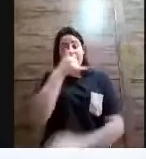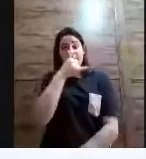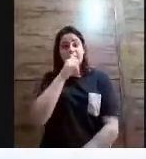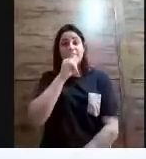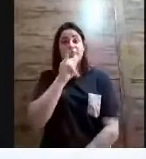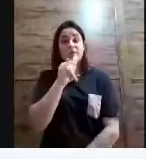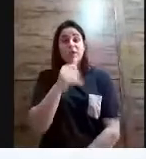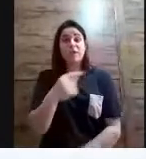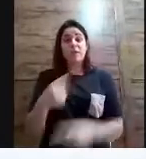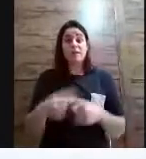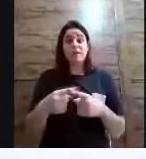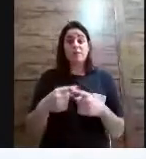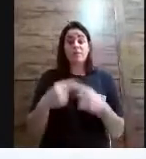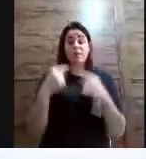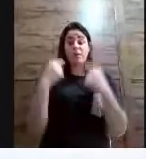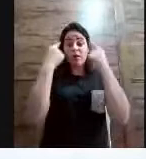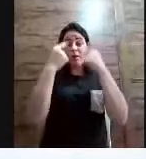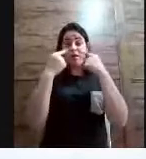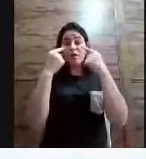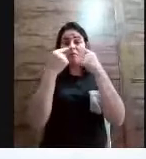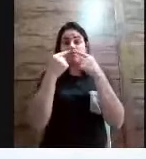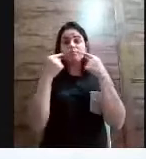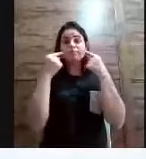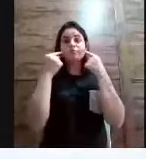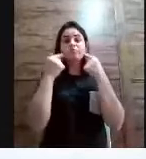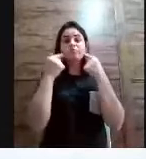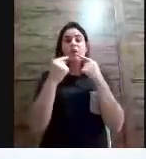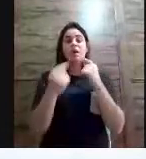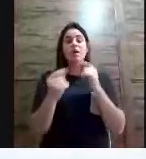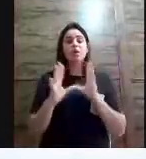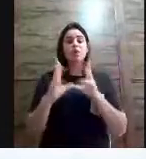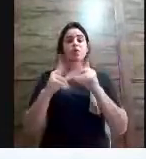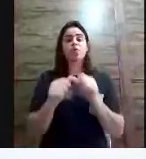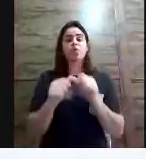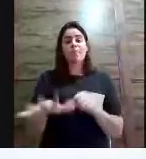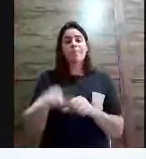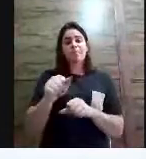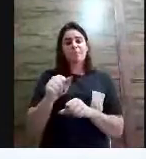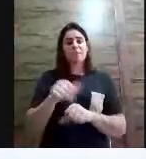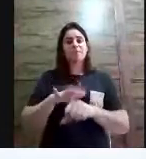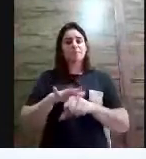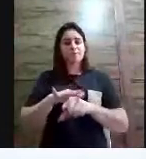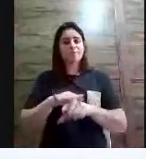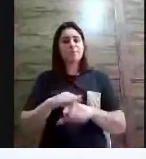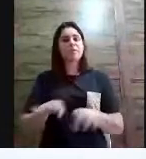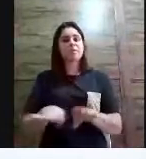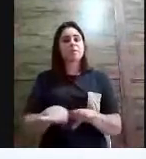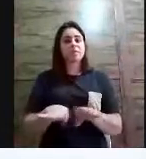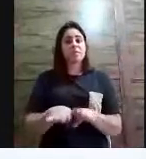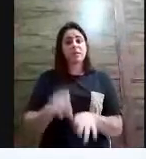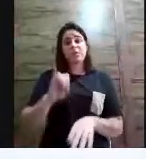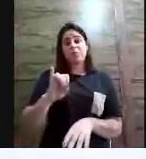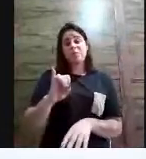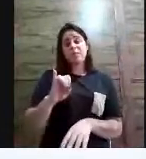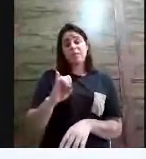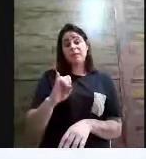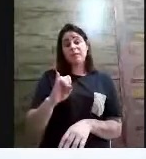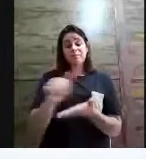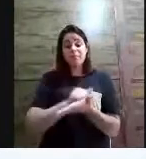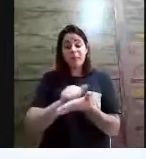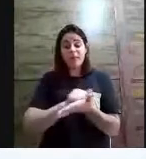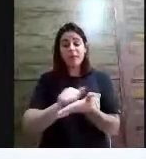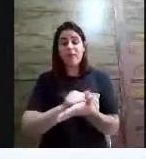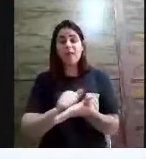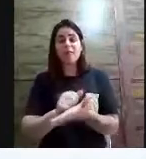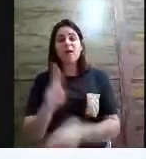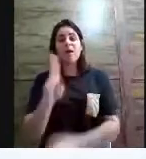gente são portas de entrada. E, se não tiver como lavar com água e sabão, usar álcool gel. Eu pergunto isso